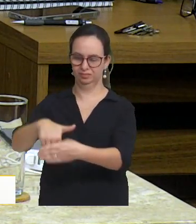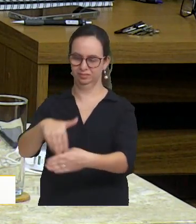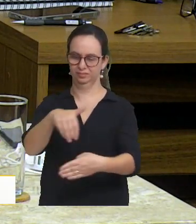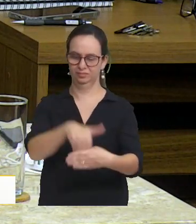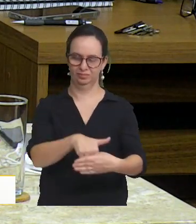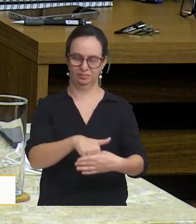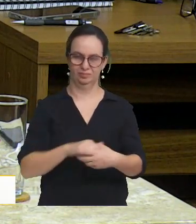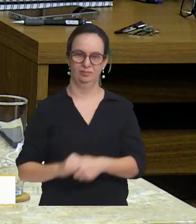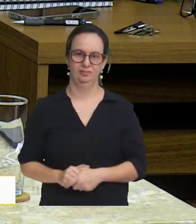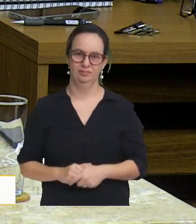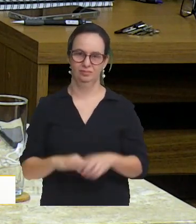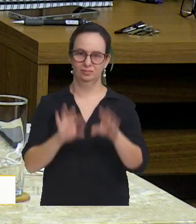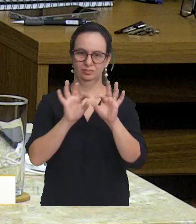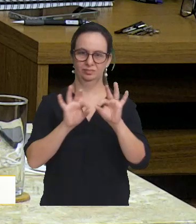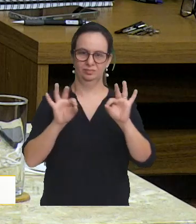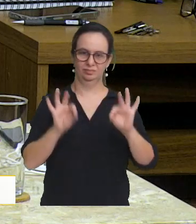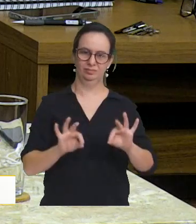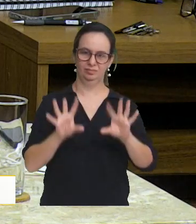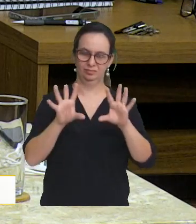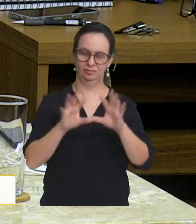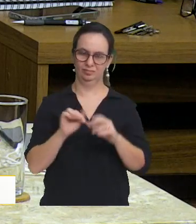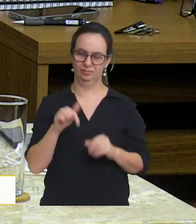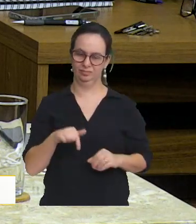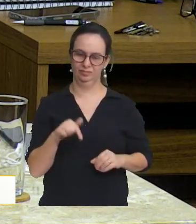hoje. Eu reservo meu tempo. Obrigado.